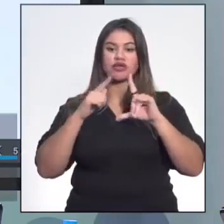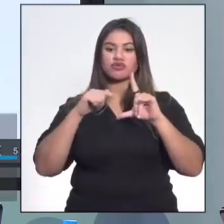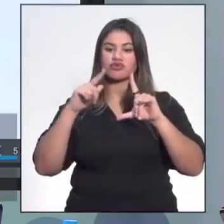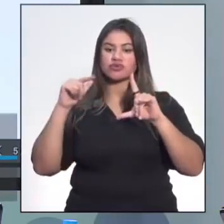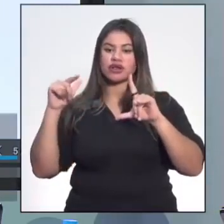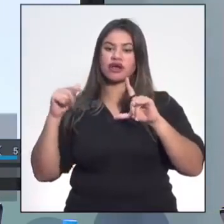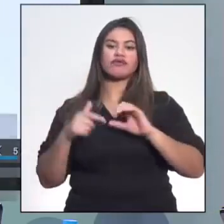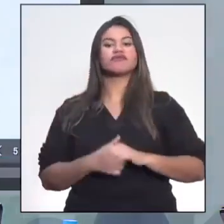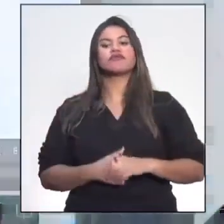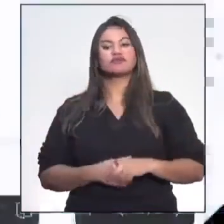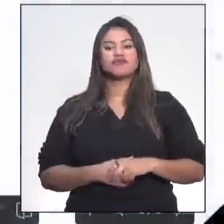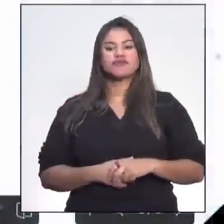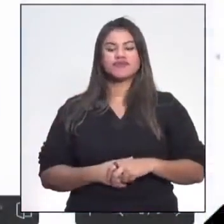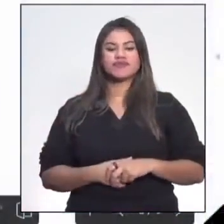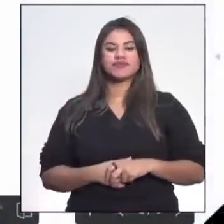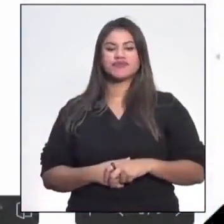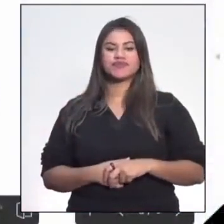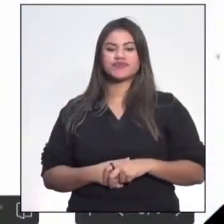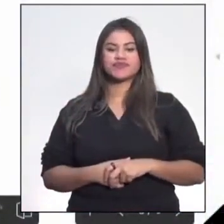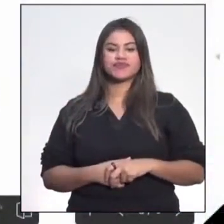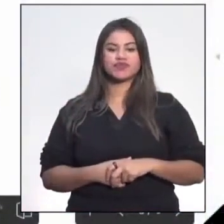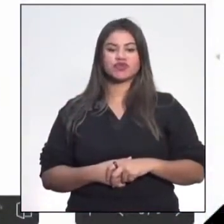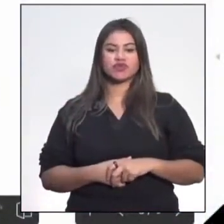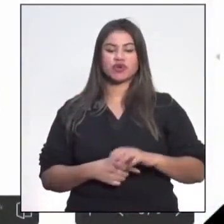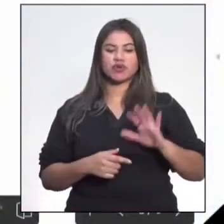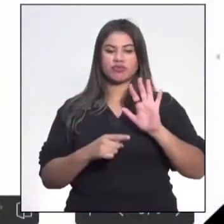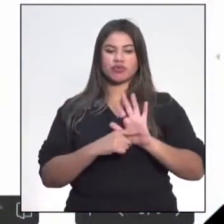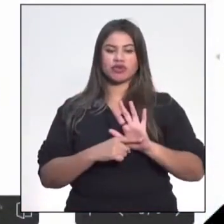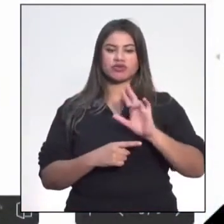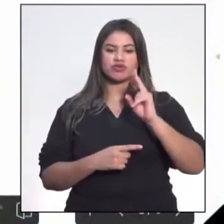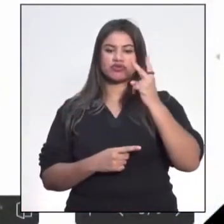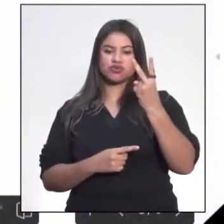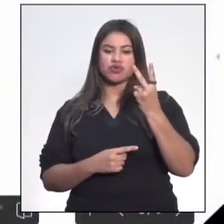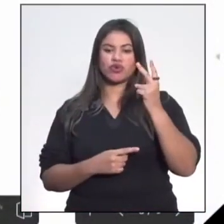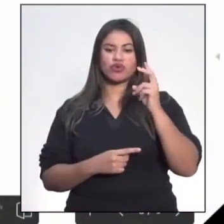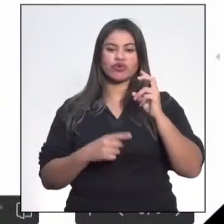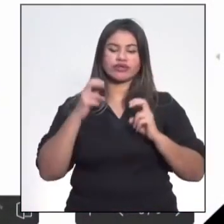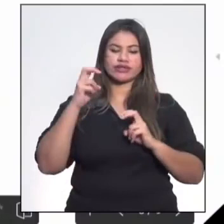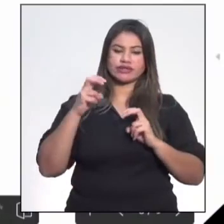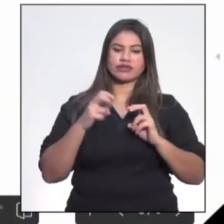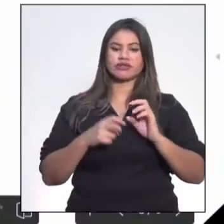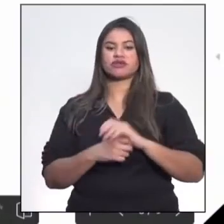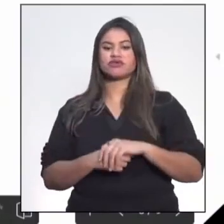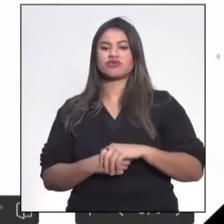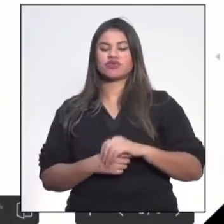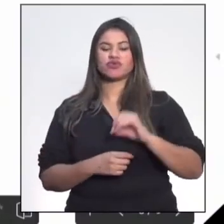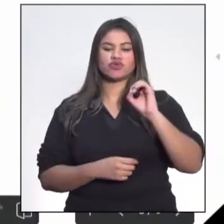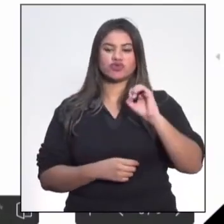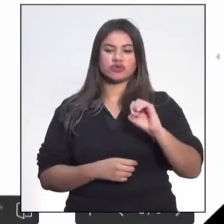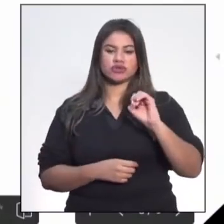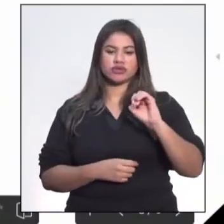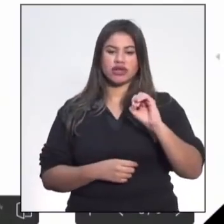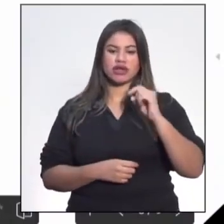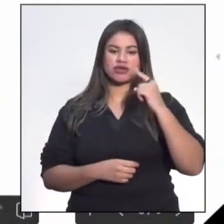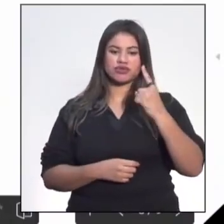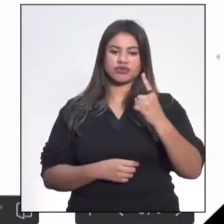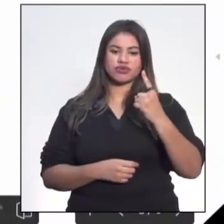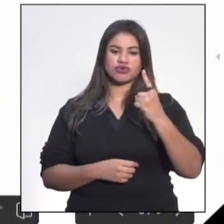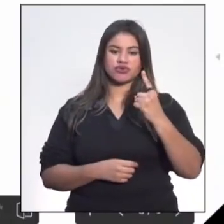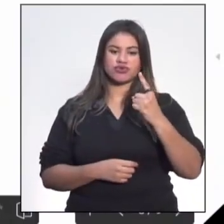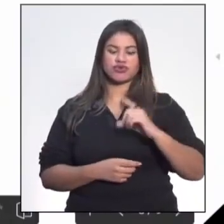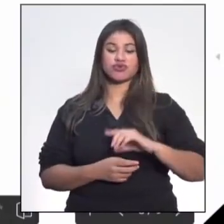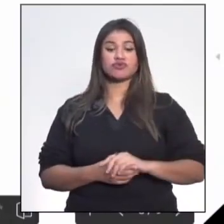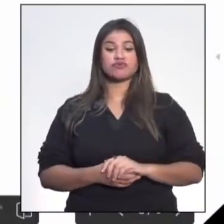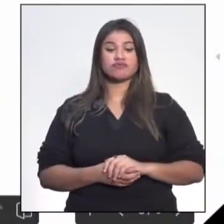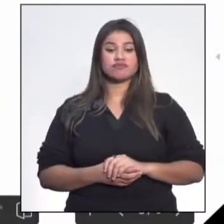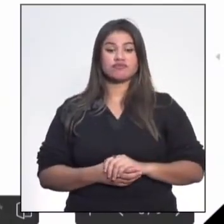com o 5. O menos 1 está ligado com o 2. O 0 está ligado com o 1. Opa, olha